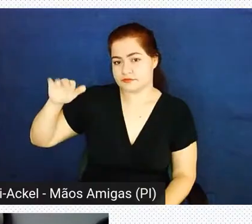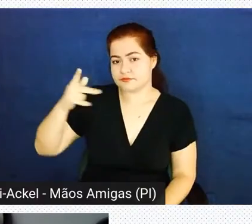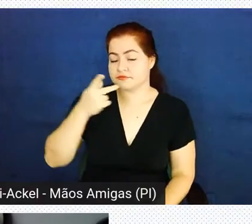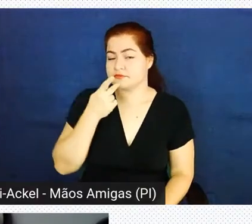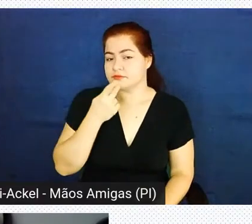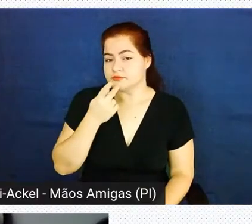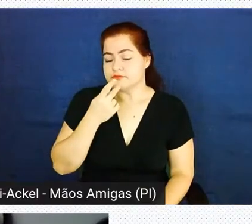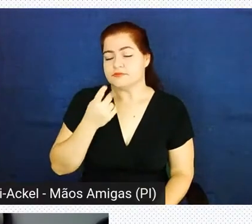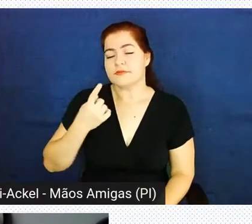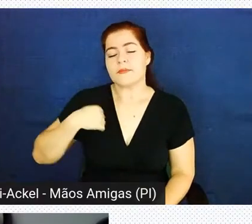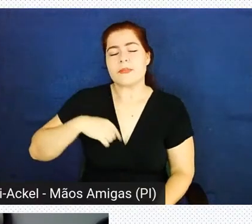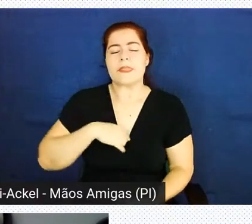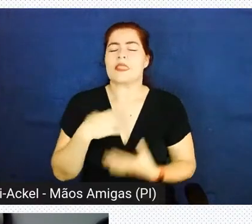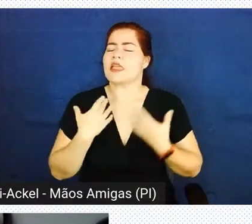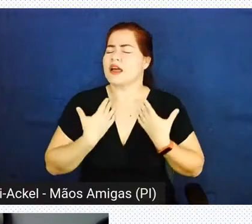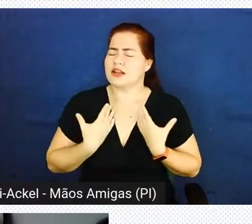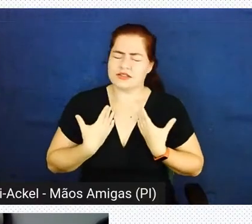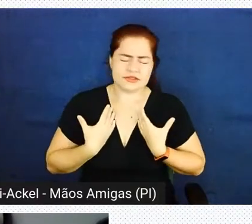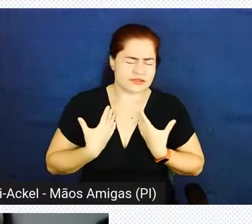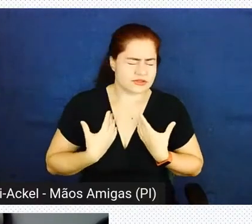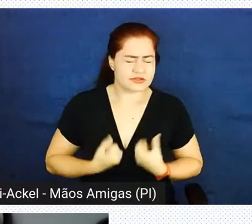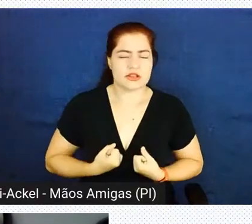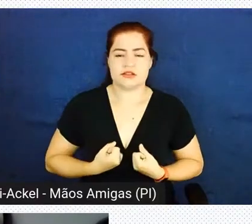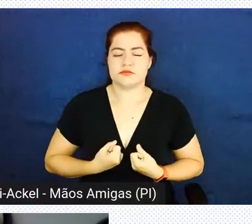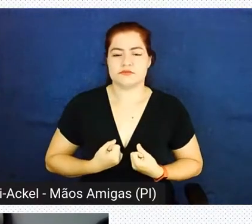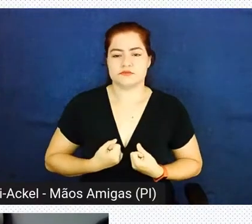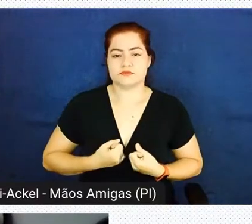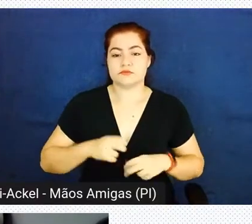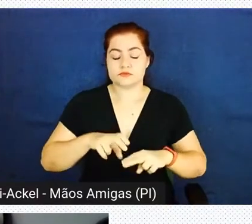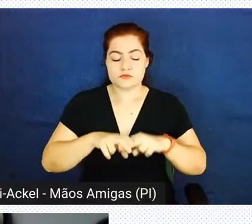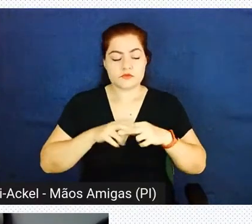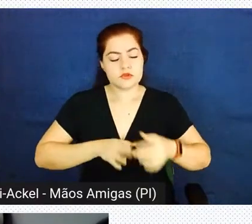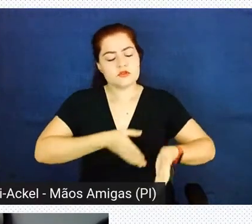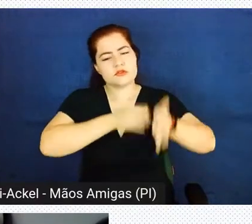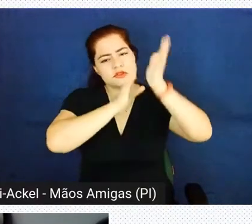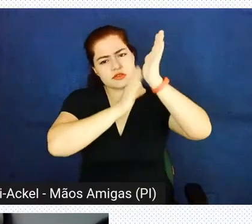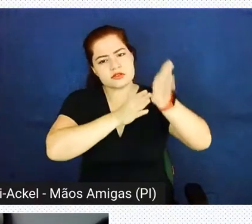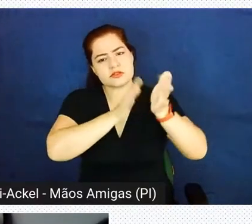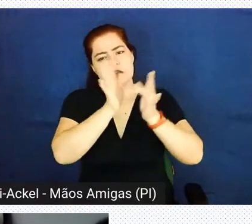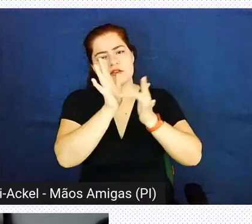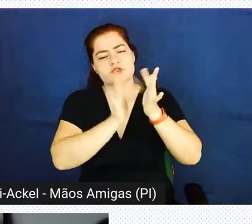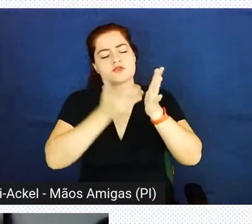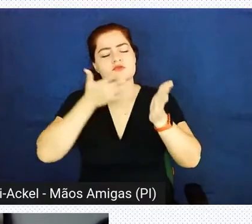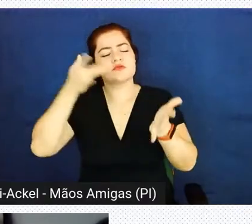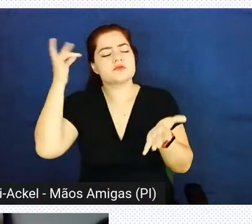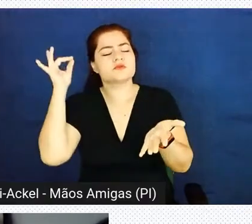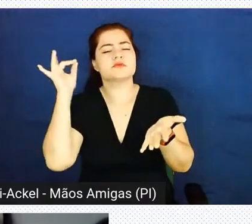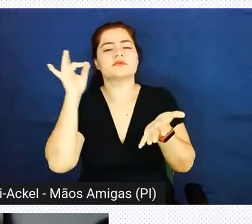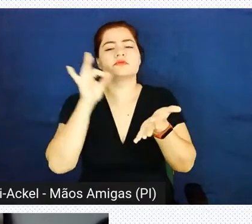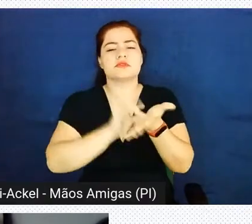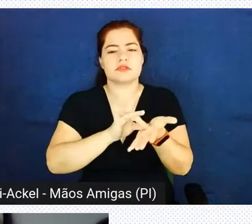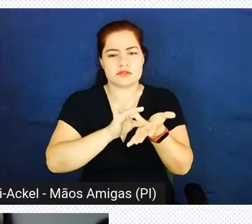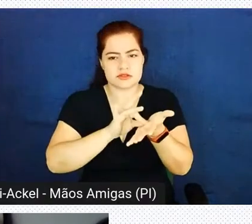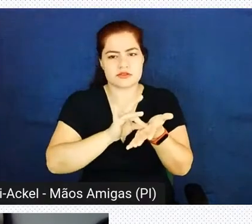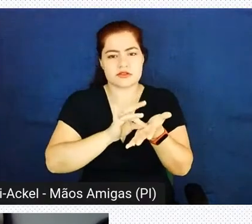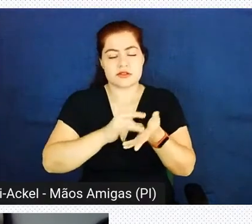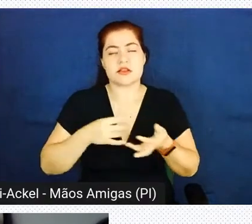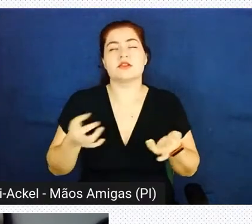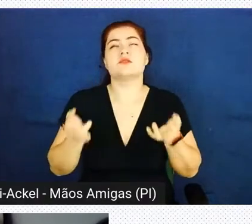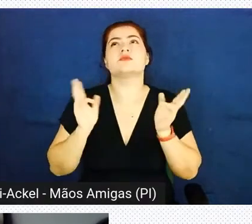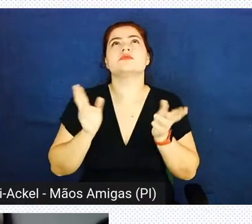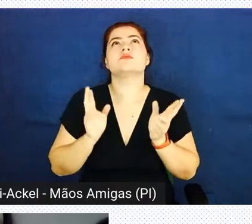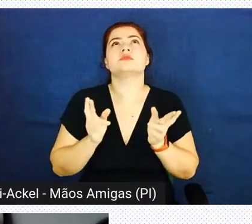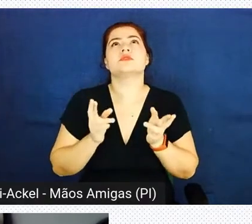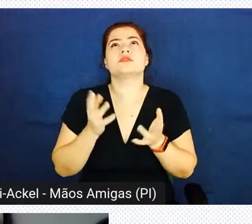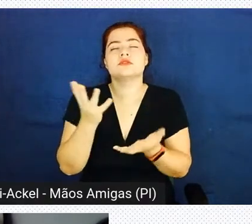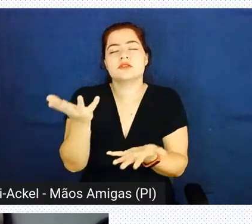E estavam ali seguindo Jesus sinceramente, tocados de esperança, e deixavam-se ali se impregnar